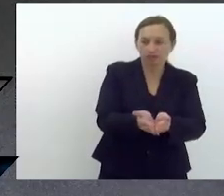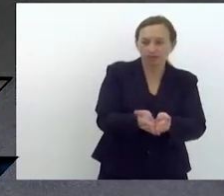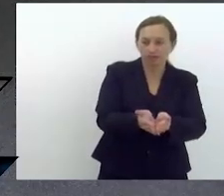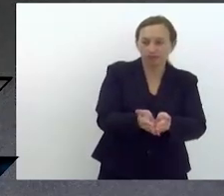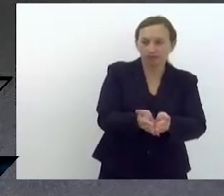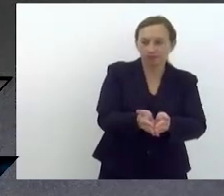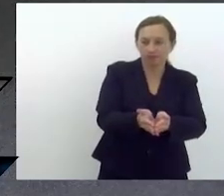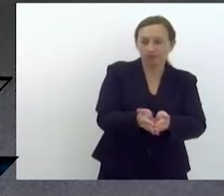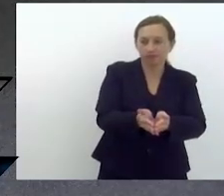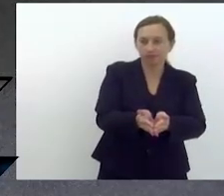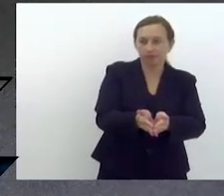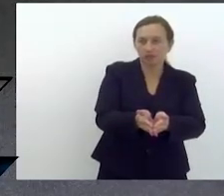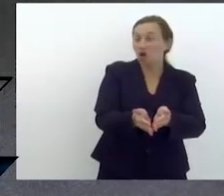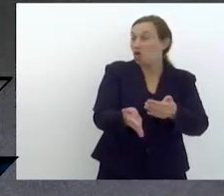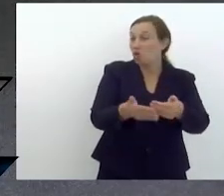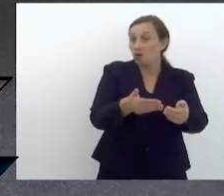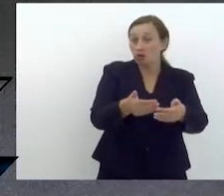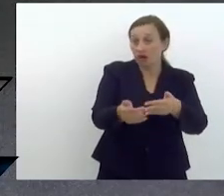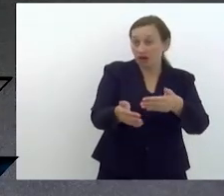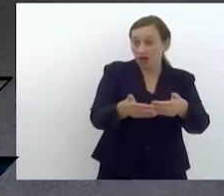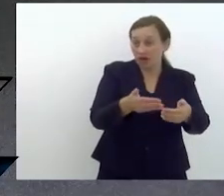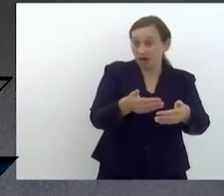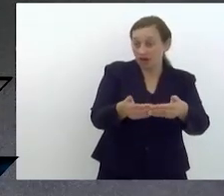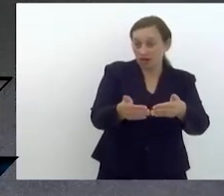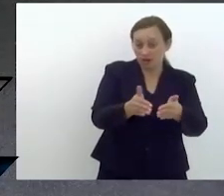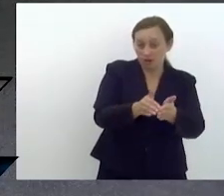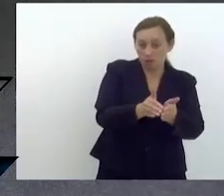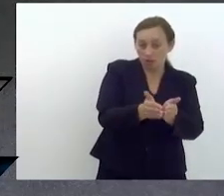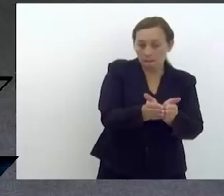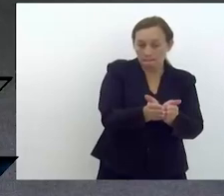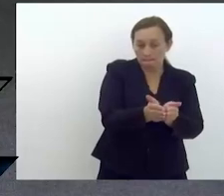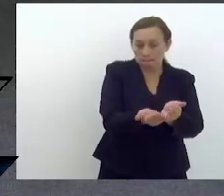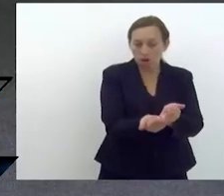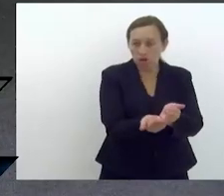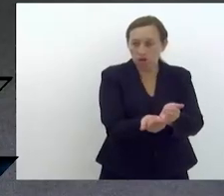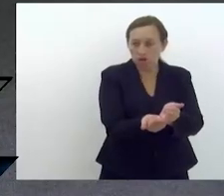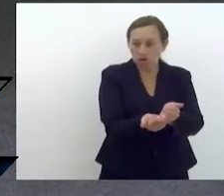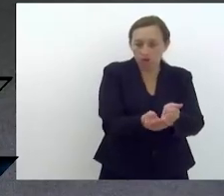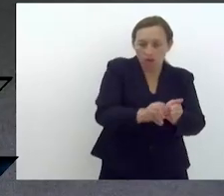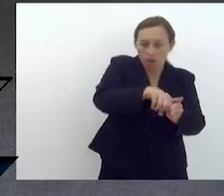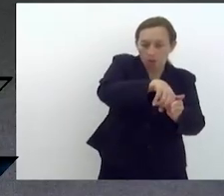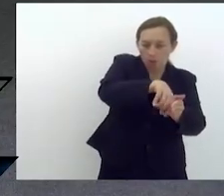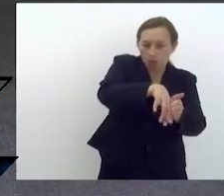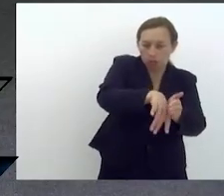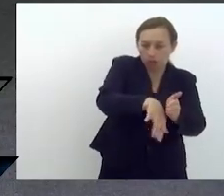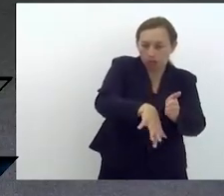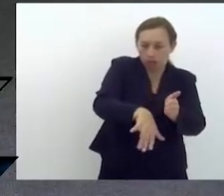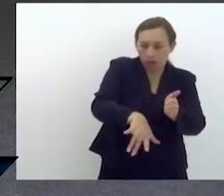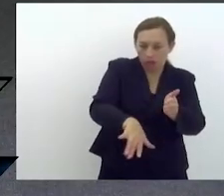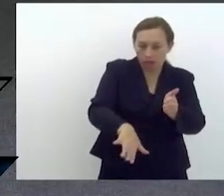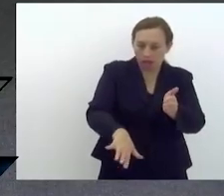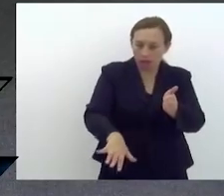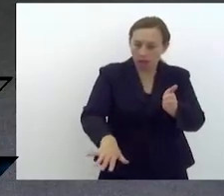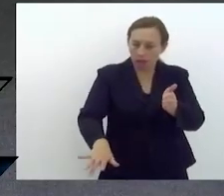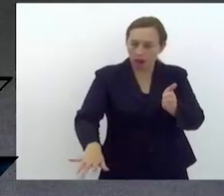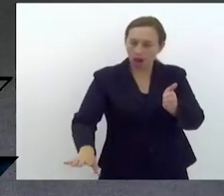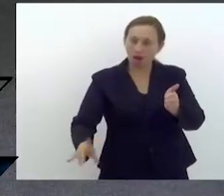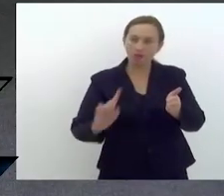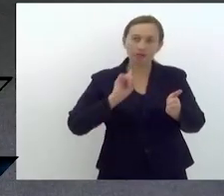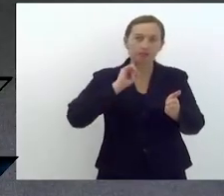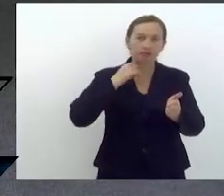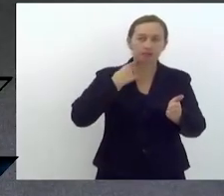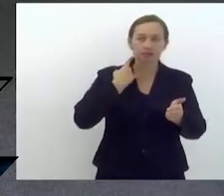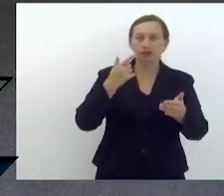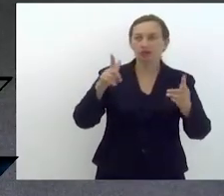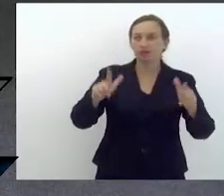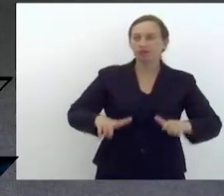então qualquer rompimento do casco Ali vai causar um dano ambiental significativo entendeu de grande impacto na região de